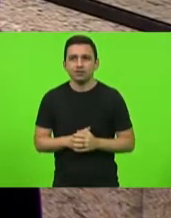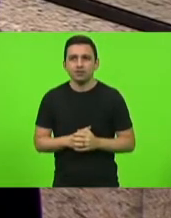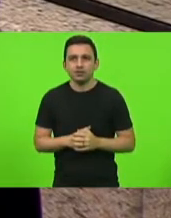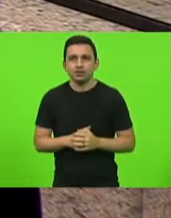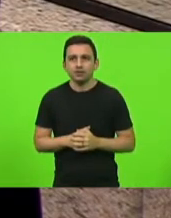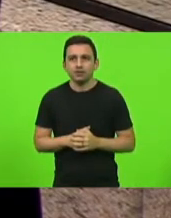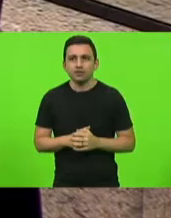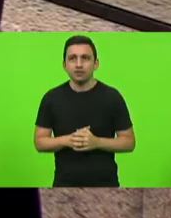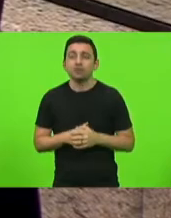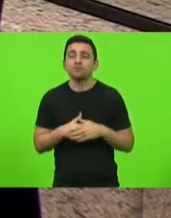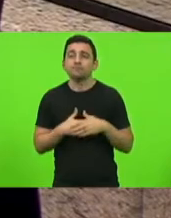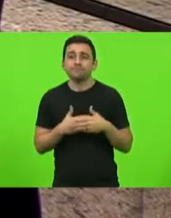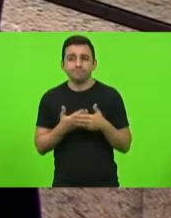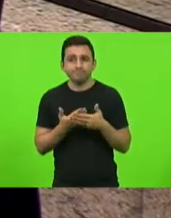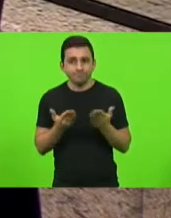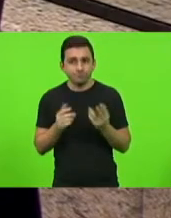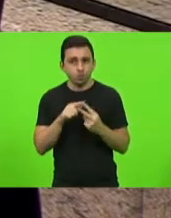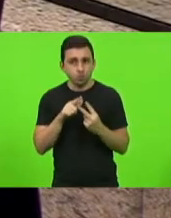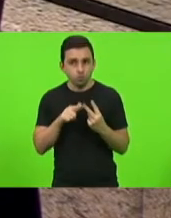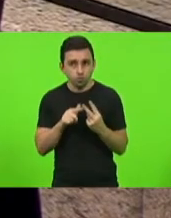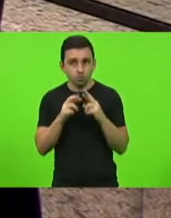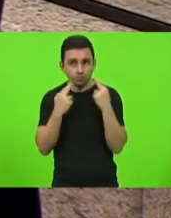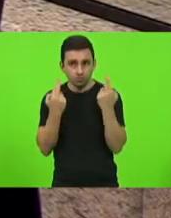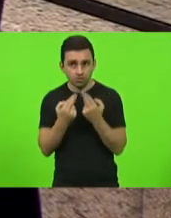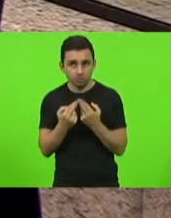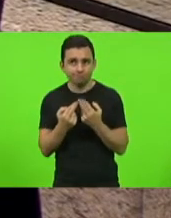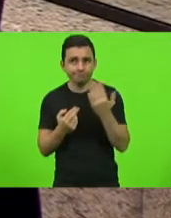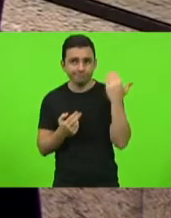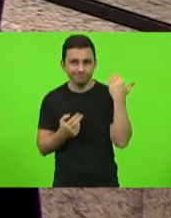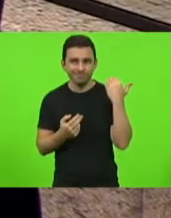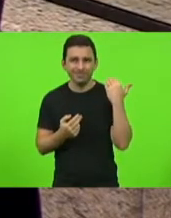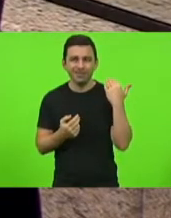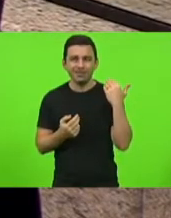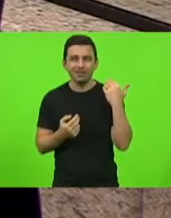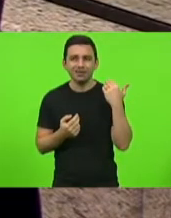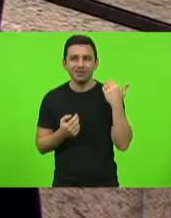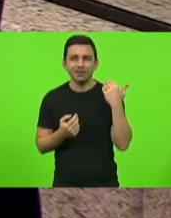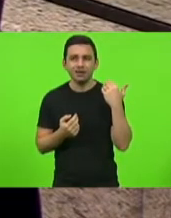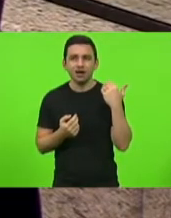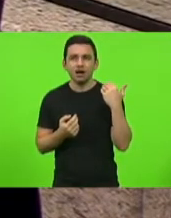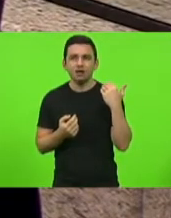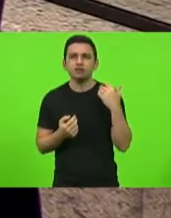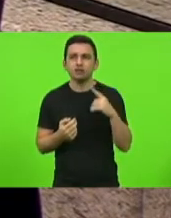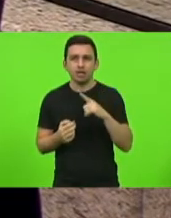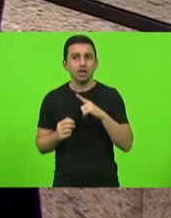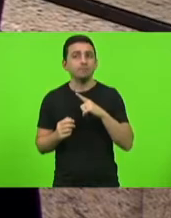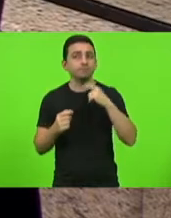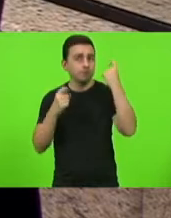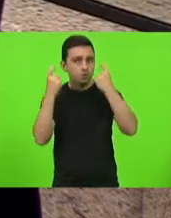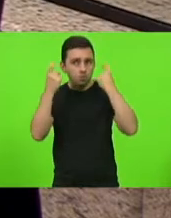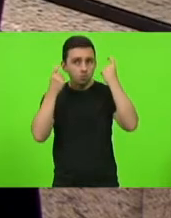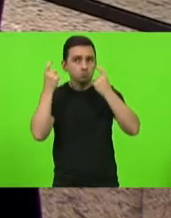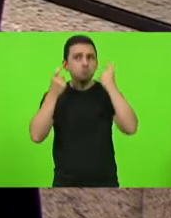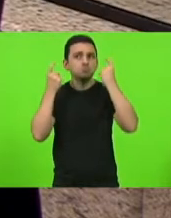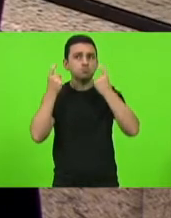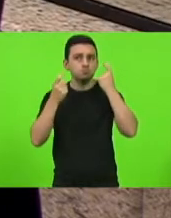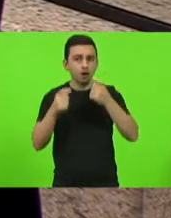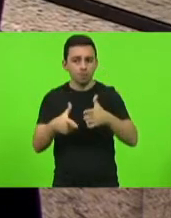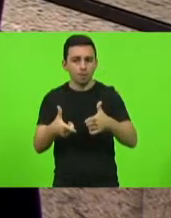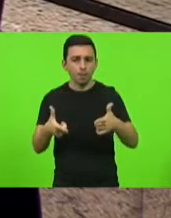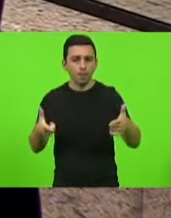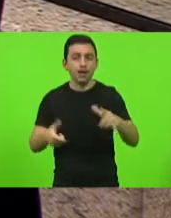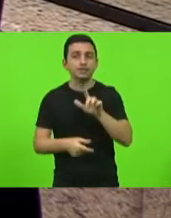E nessas duas reuniões, algo que ficou como um fator assim, preocupante com relação à expansão do